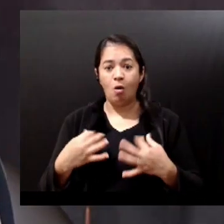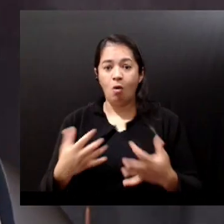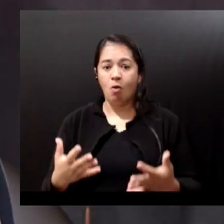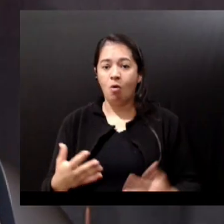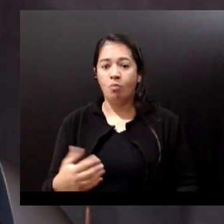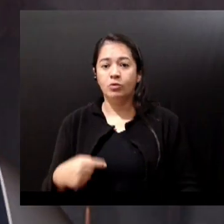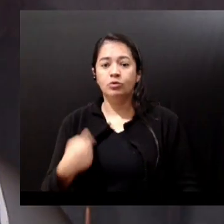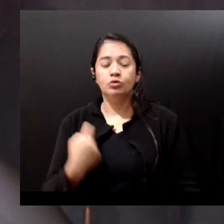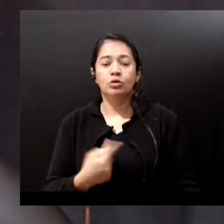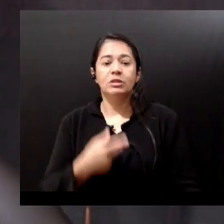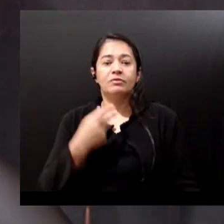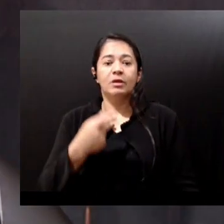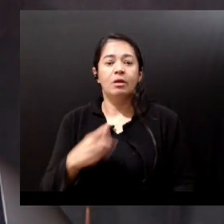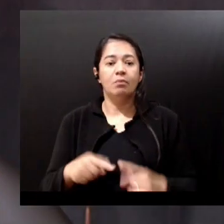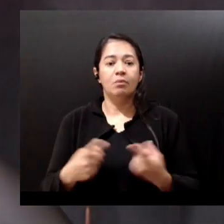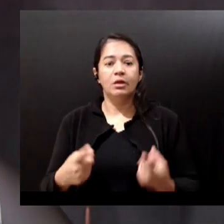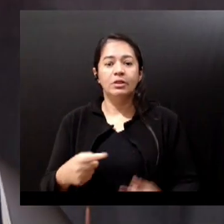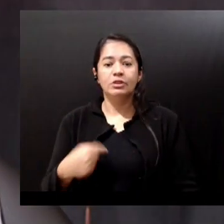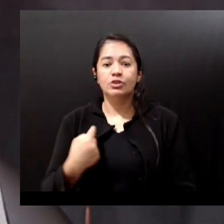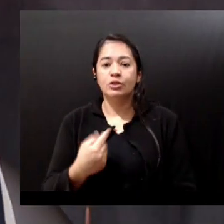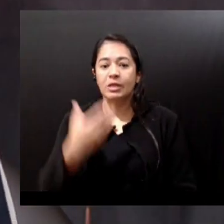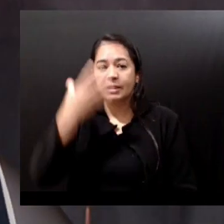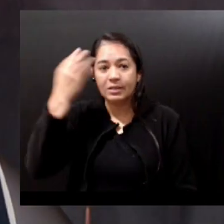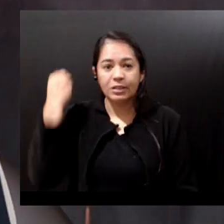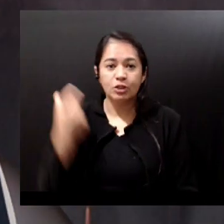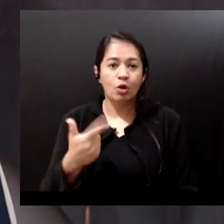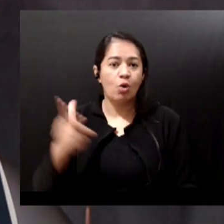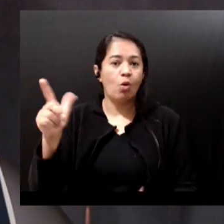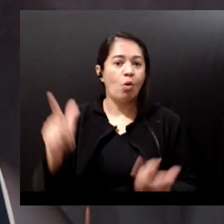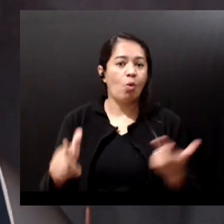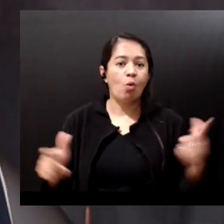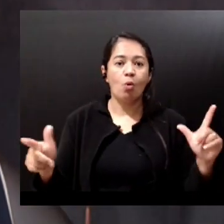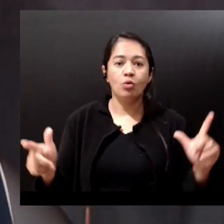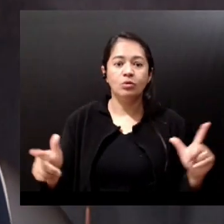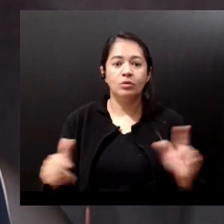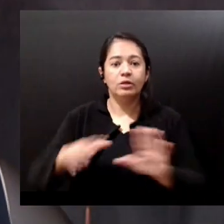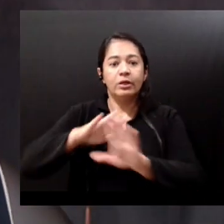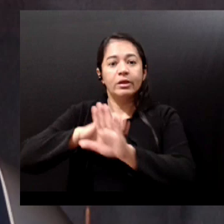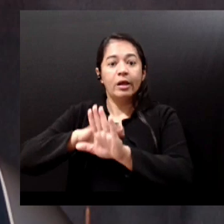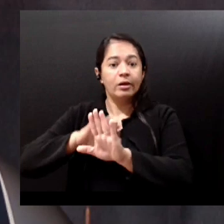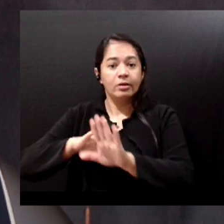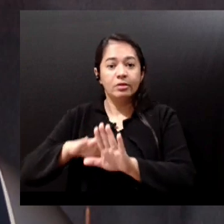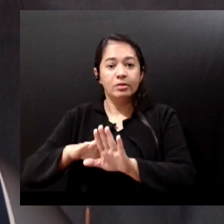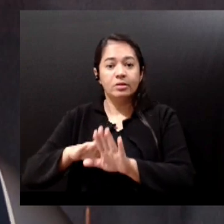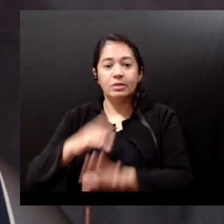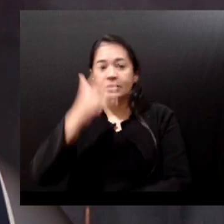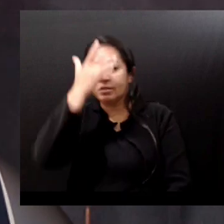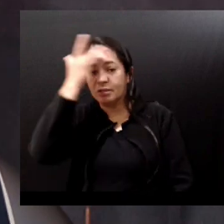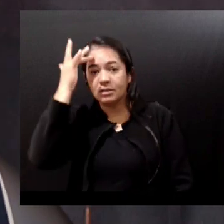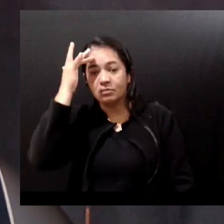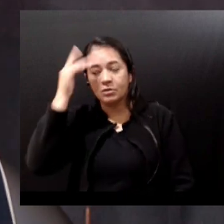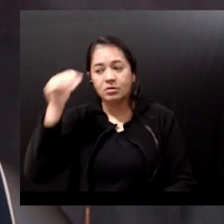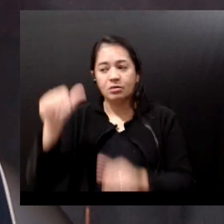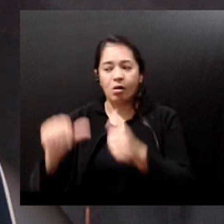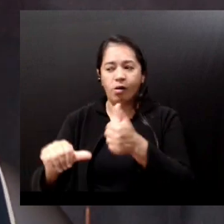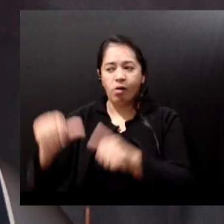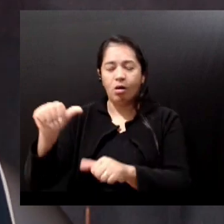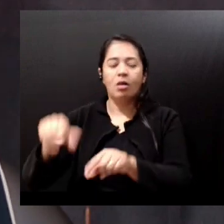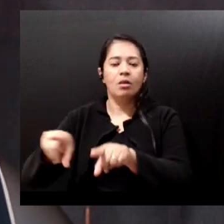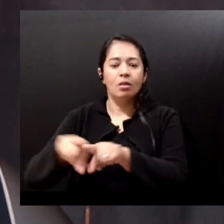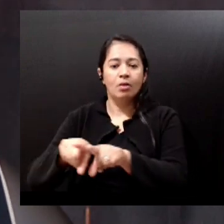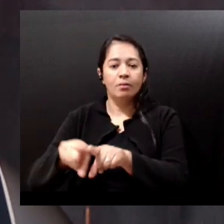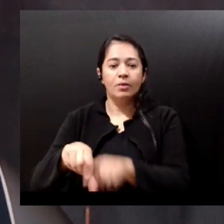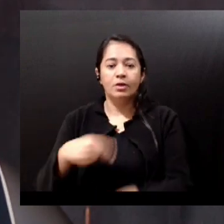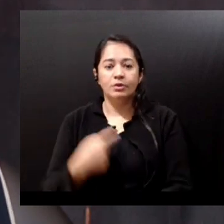a gente esquece das outras mensagens que são subliminares, né? E que as pessoas estão avalizando também, né? Então a gente não pode isolar